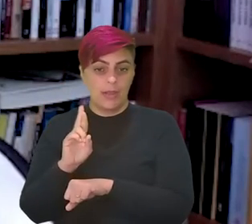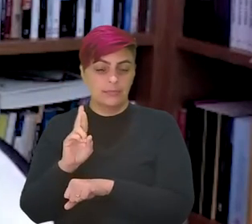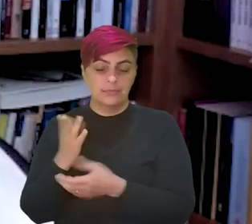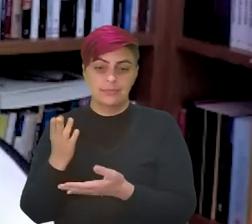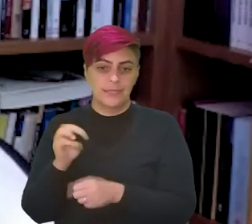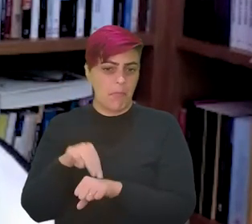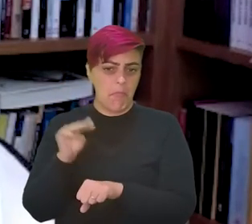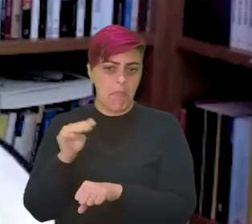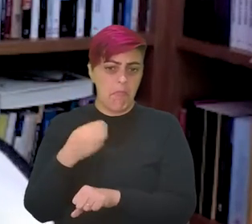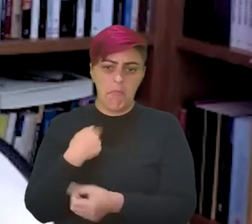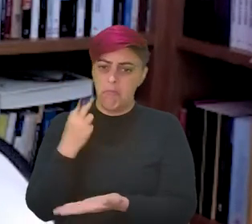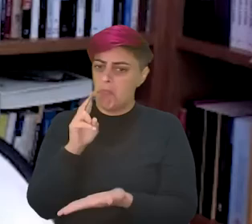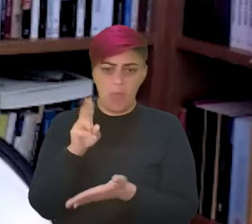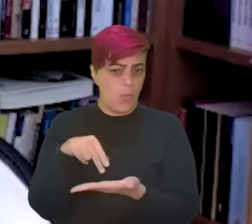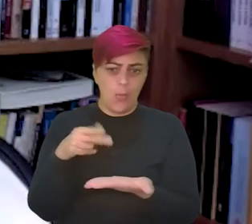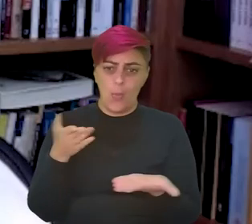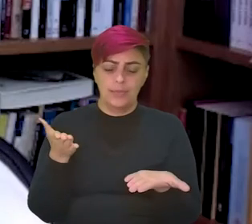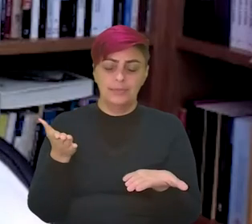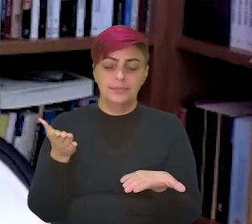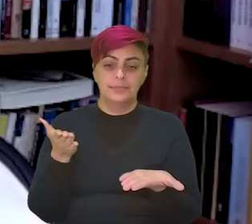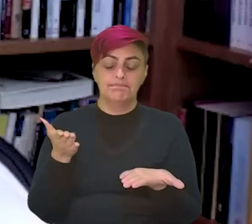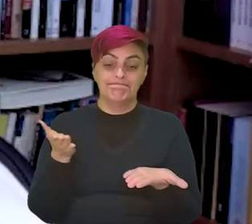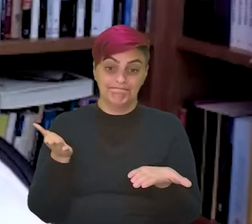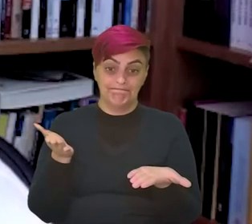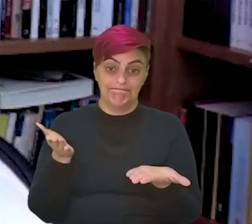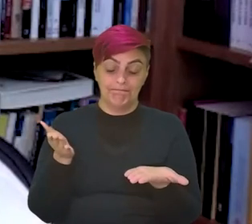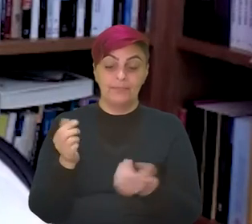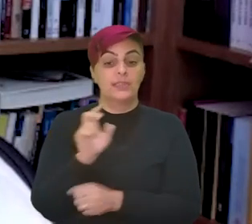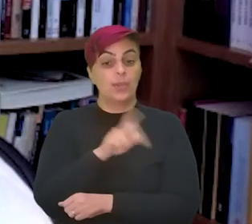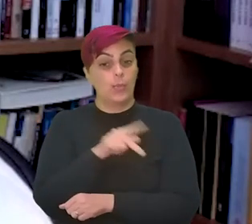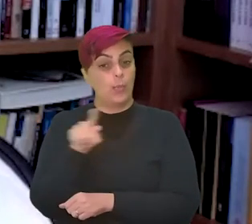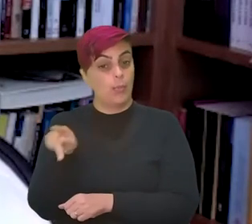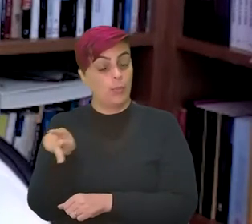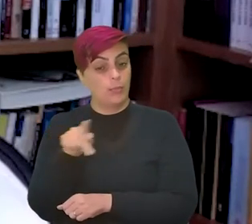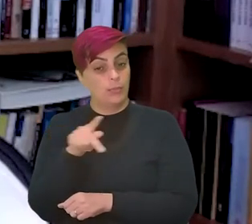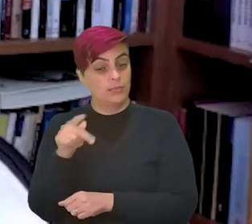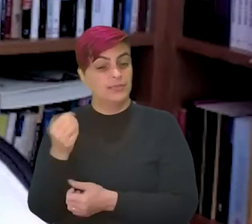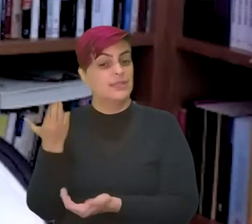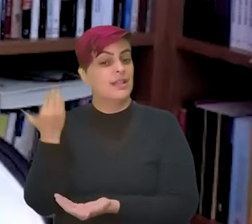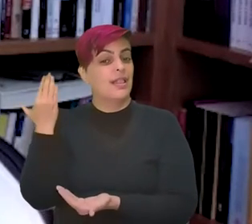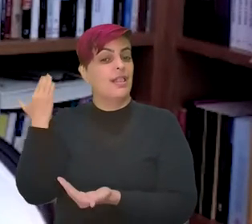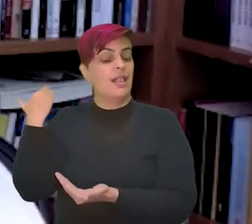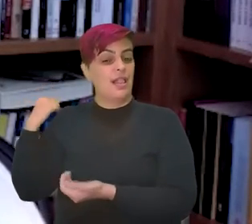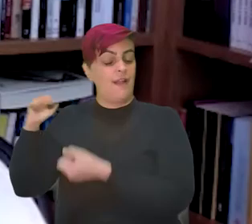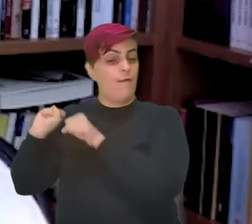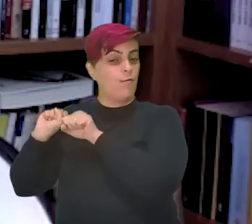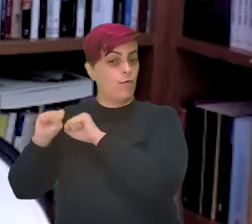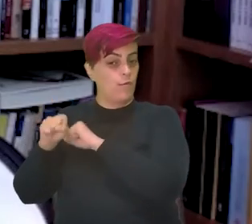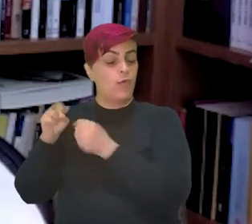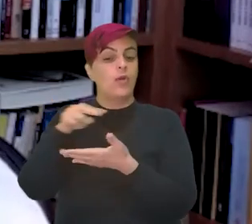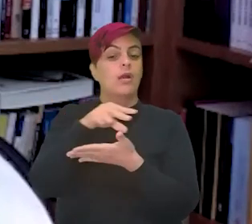mestrado. E o que que acontecia? Enfim, os professores que se